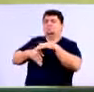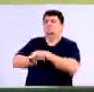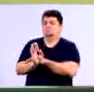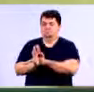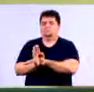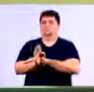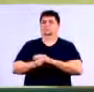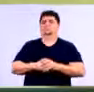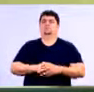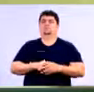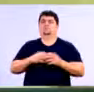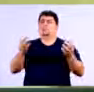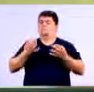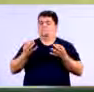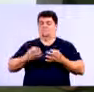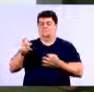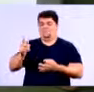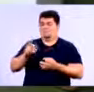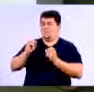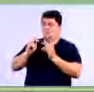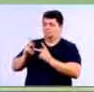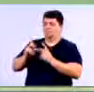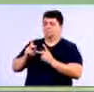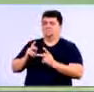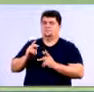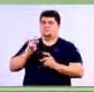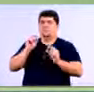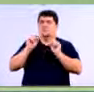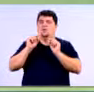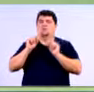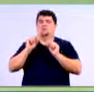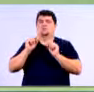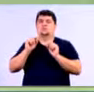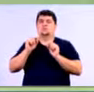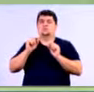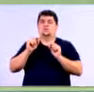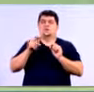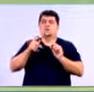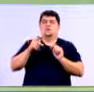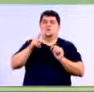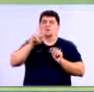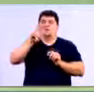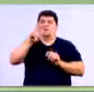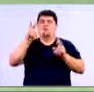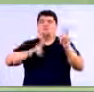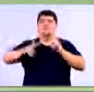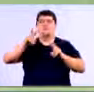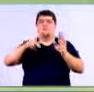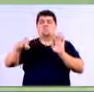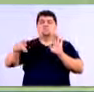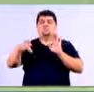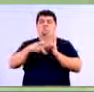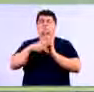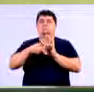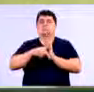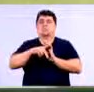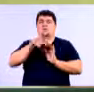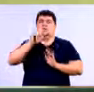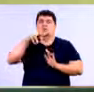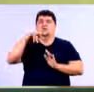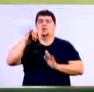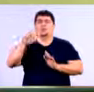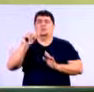aceitável. Perfeito, professora. O que representa valor presente líquido? Valor presente líquido. Gente, valor presente líquido é um método